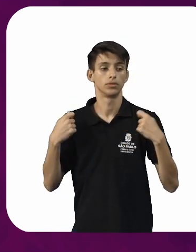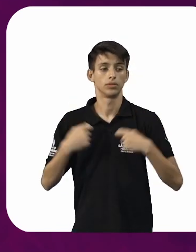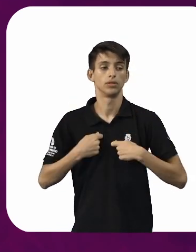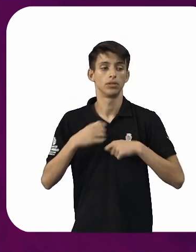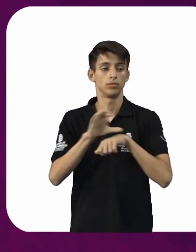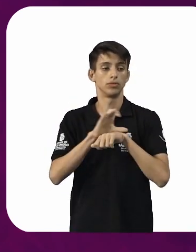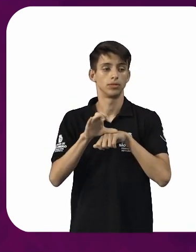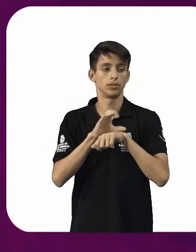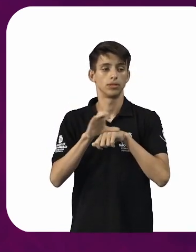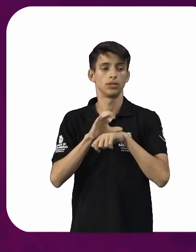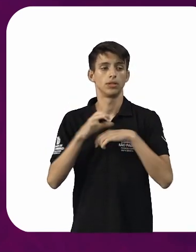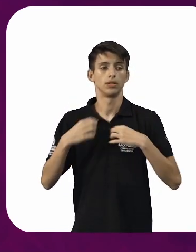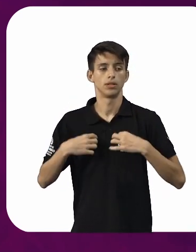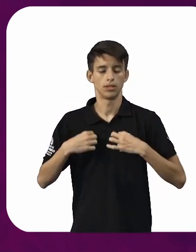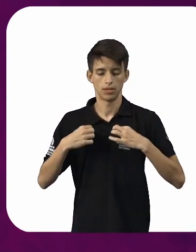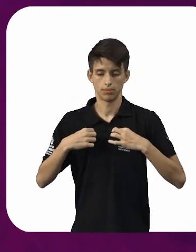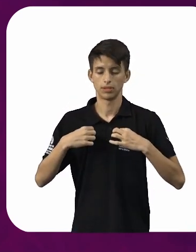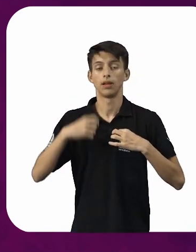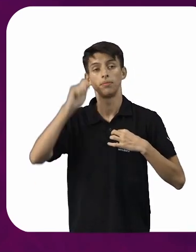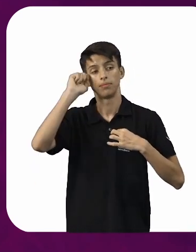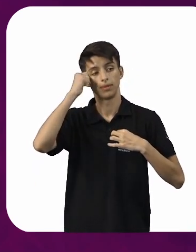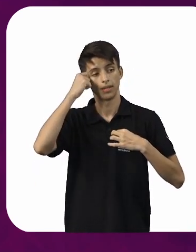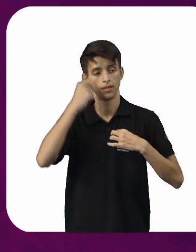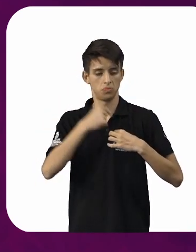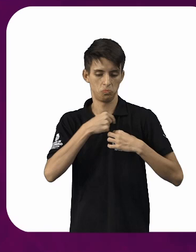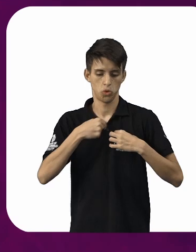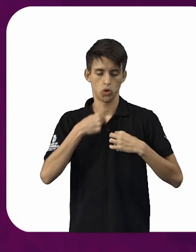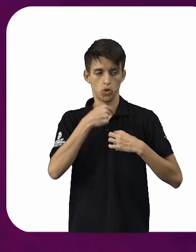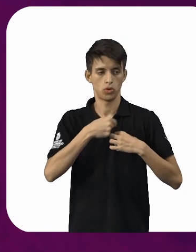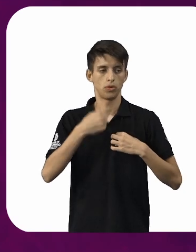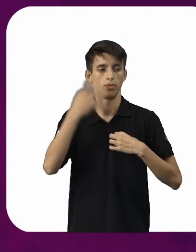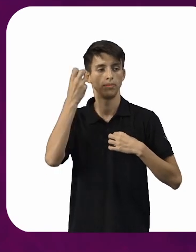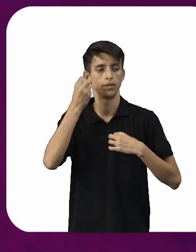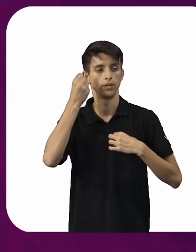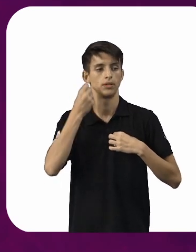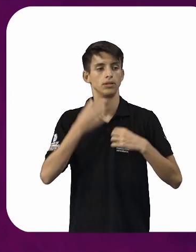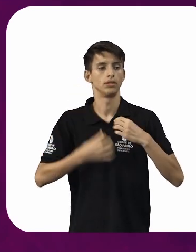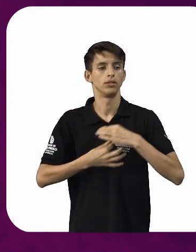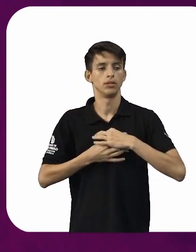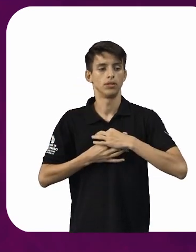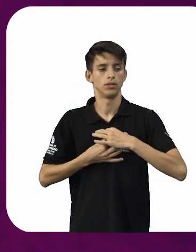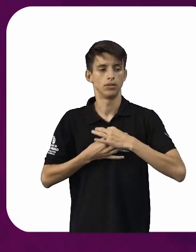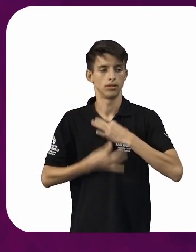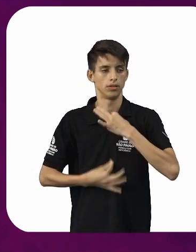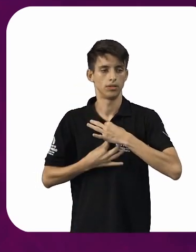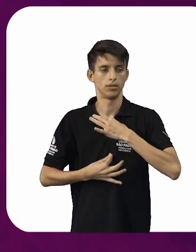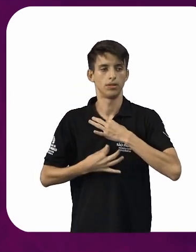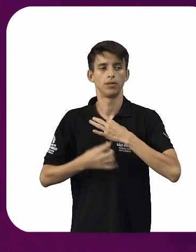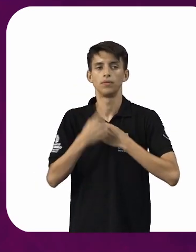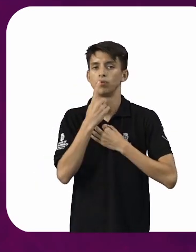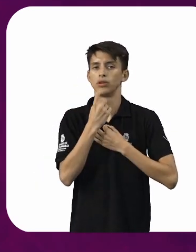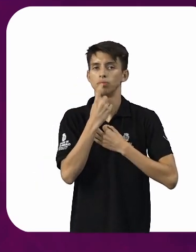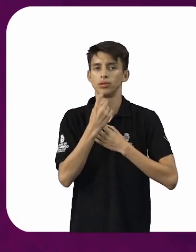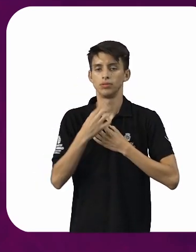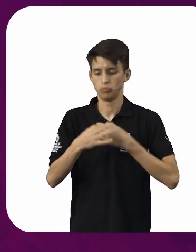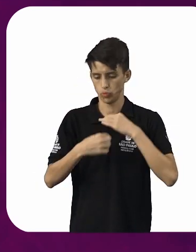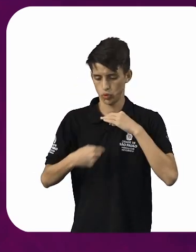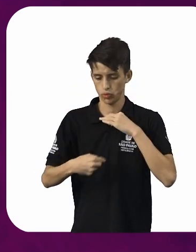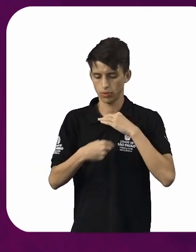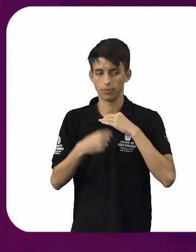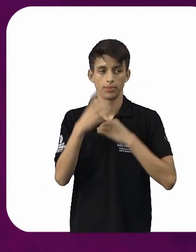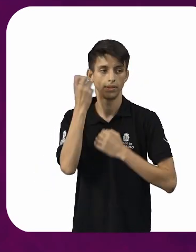pequeno, terno cinza, camisa preta com pontos brancos e vermelhos, uma gravata vermelha com pontos